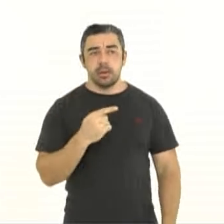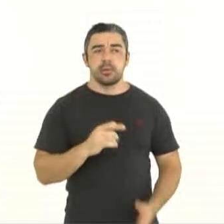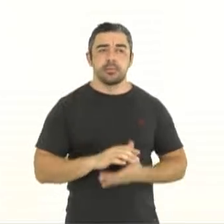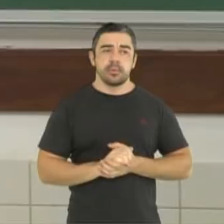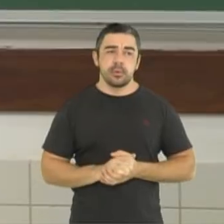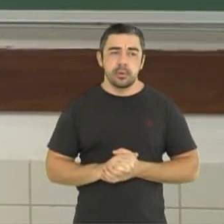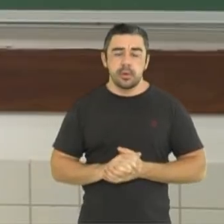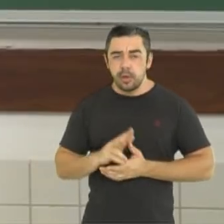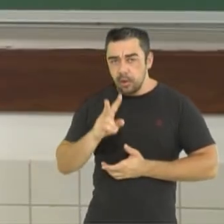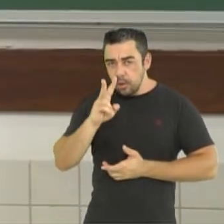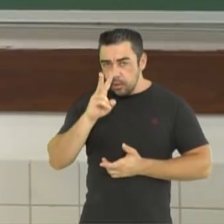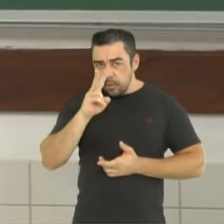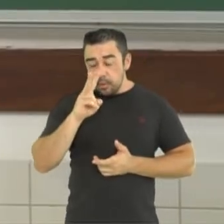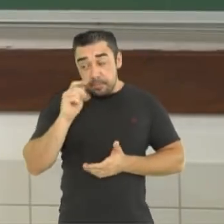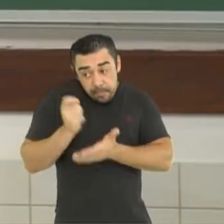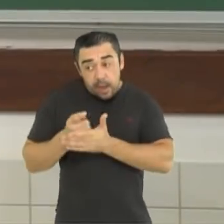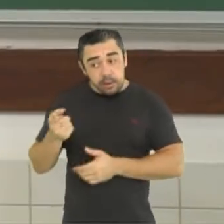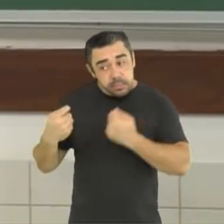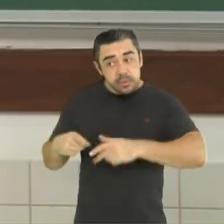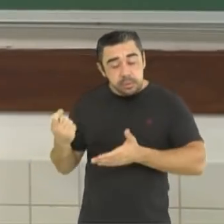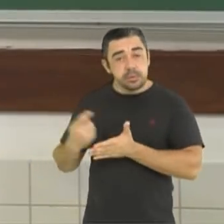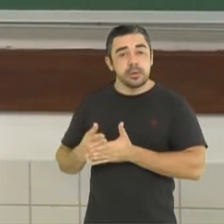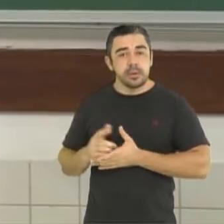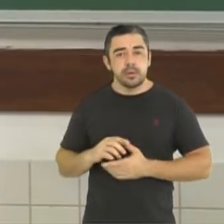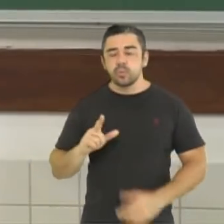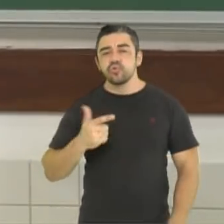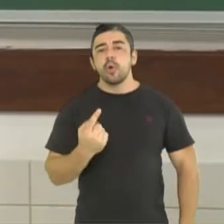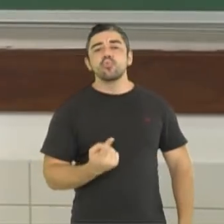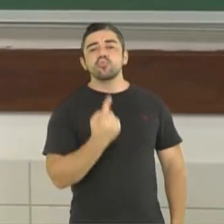assim, professora? Não existia um só rei ou um só